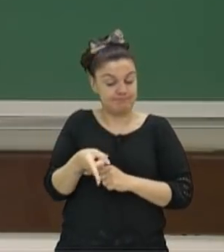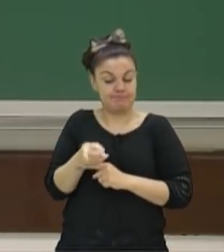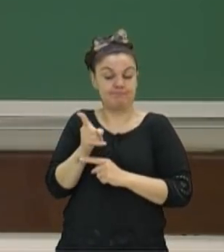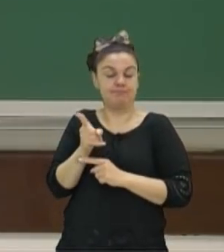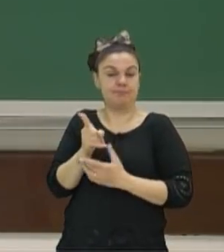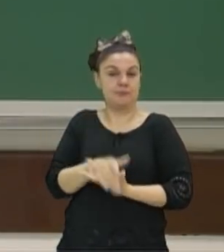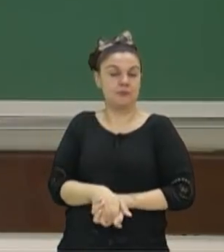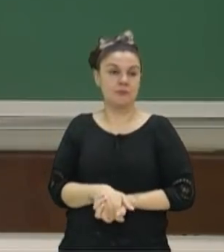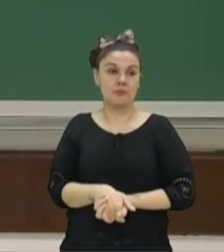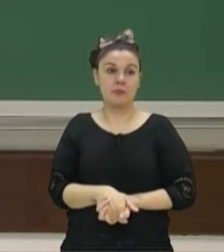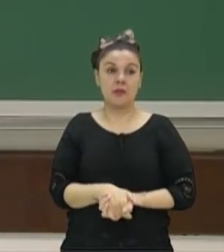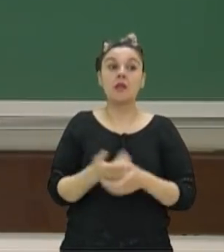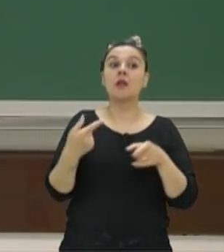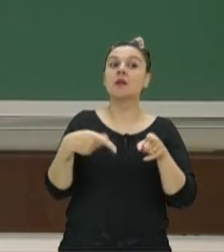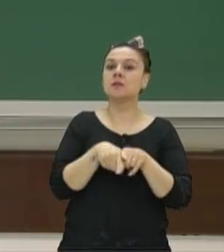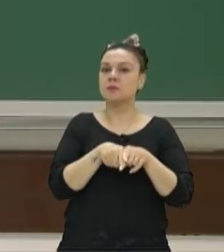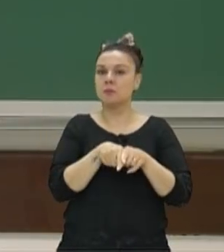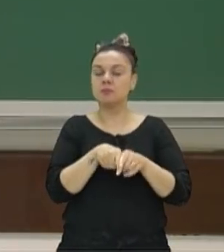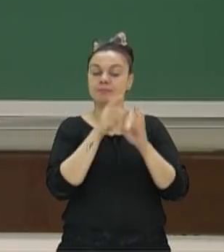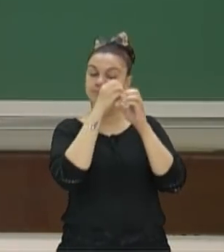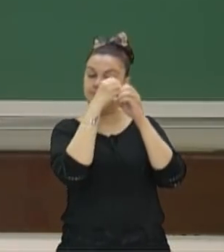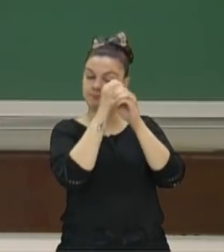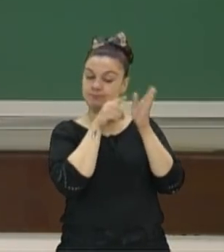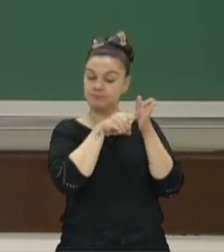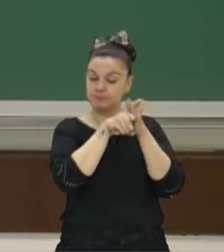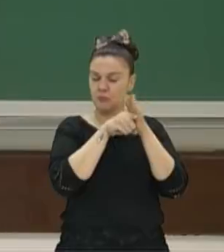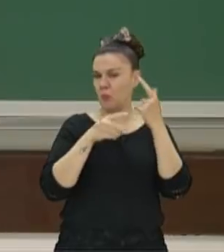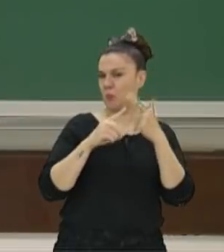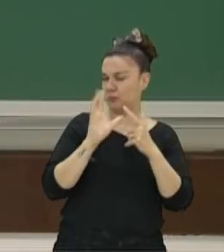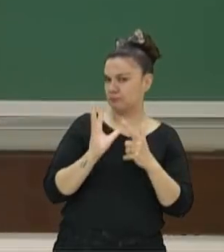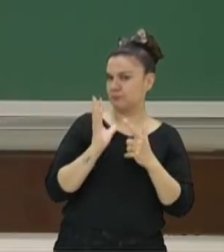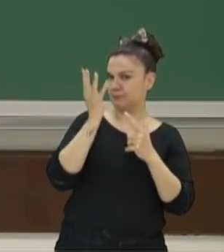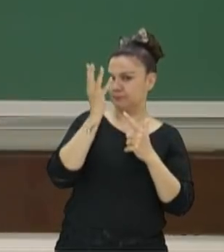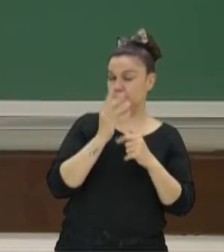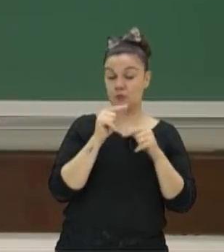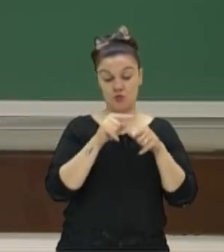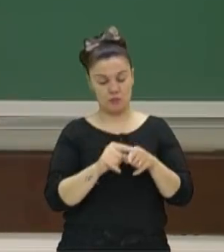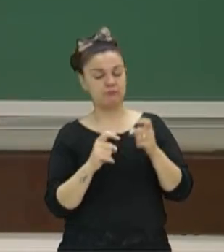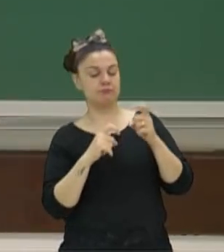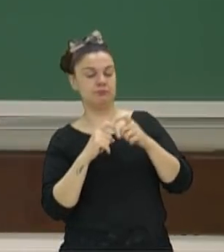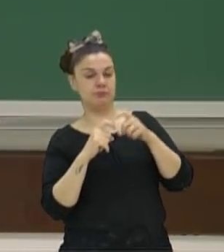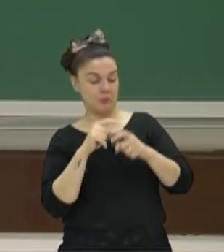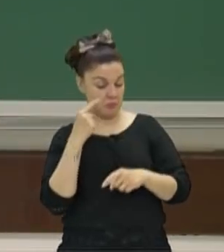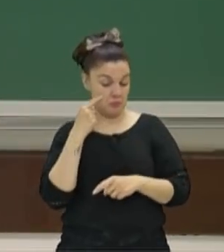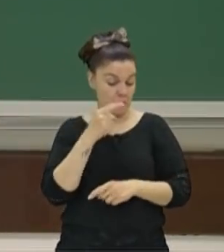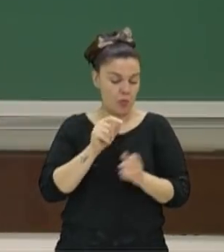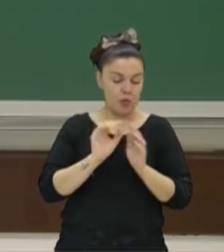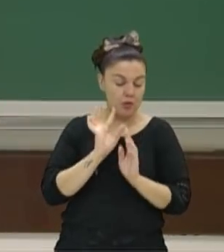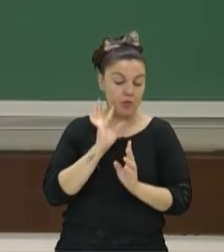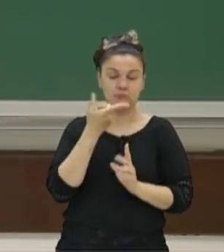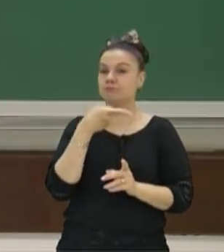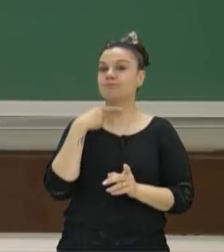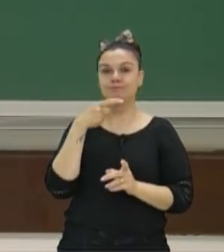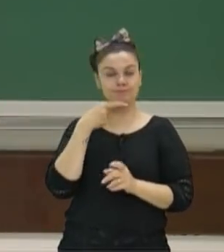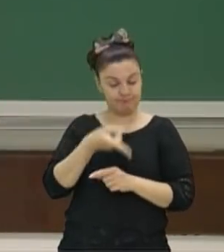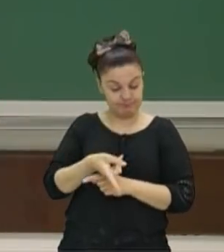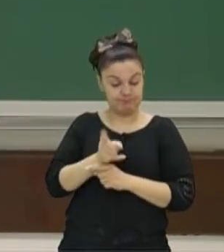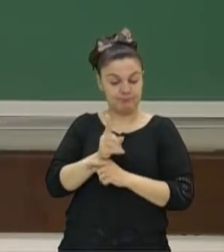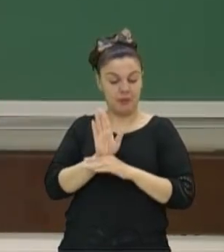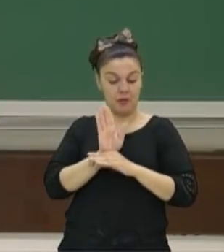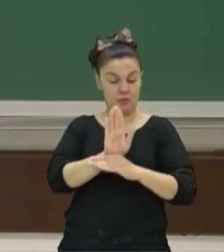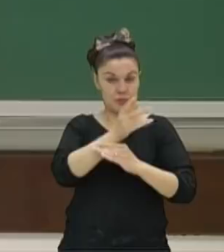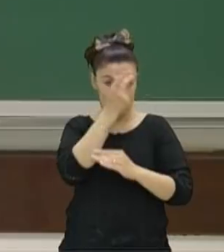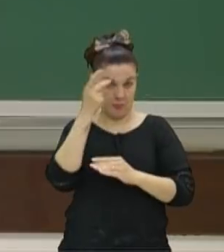ereção. Isso precisa ser investigado, né, a causa, tá? Então só um médico, né, vai poder afirmar o que está acontecendo e ajudar